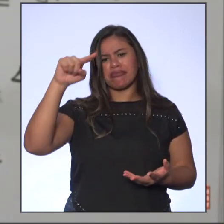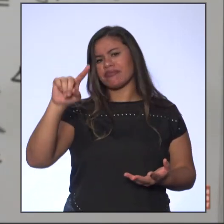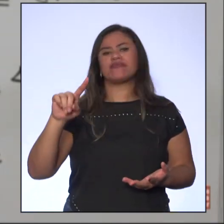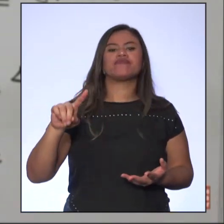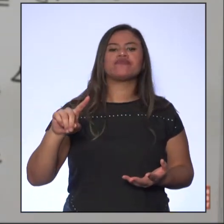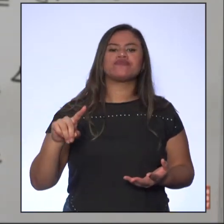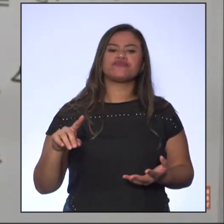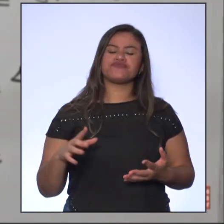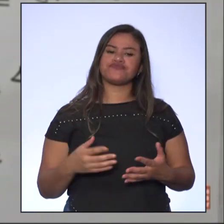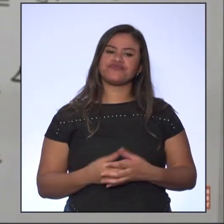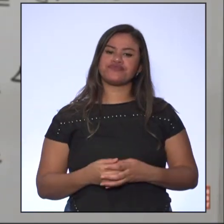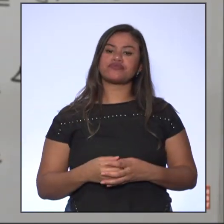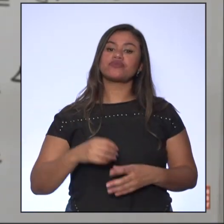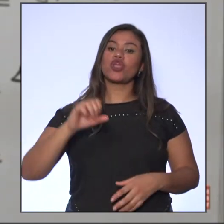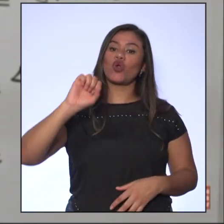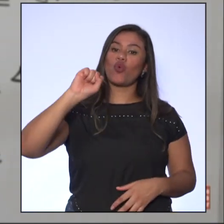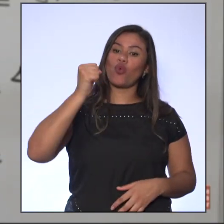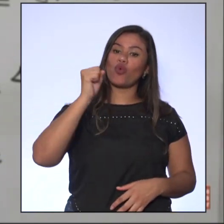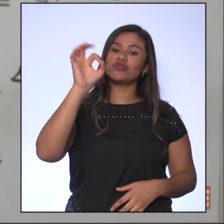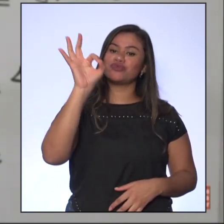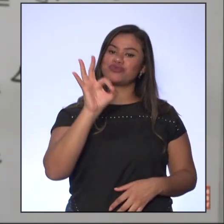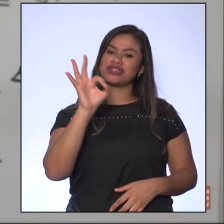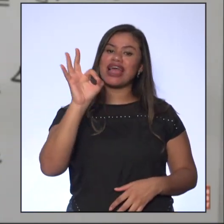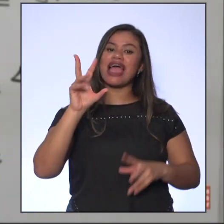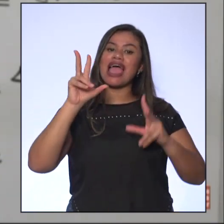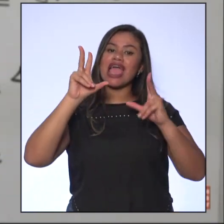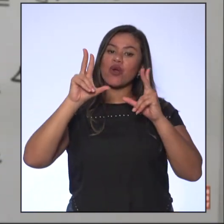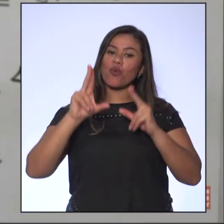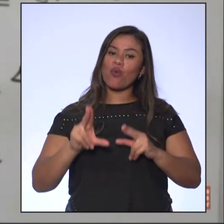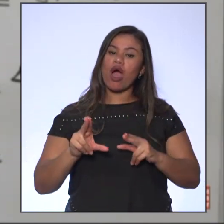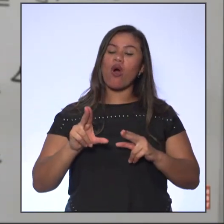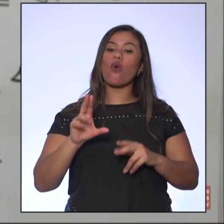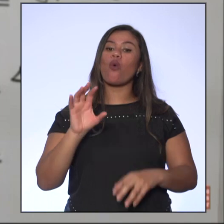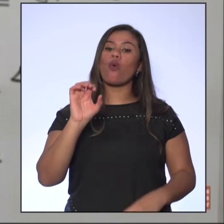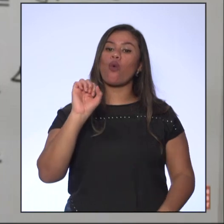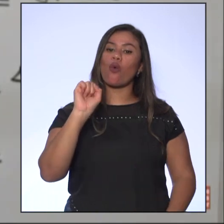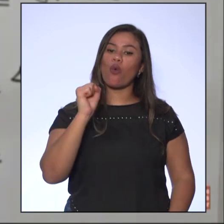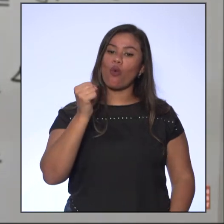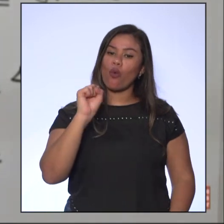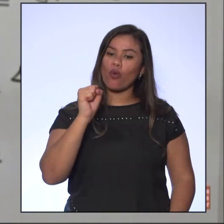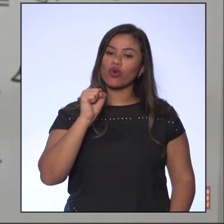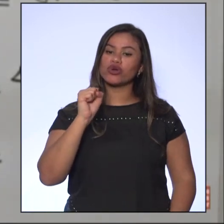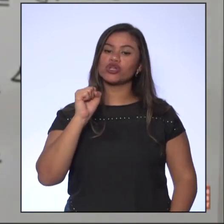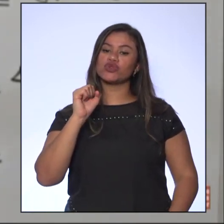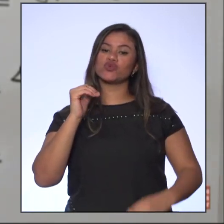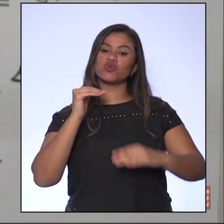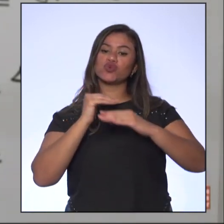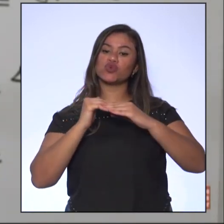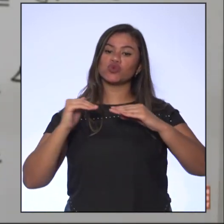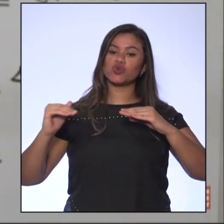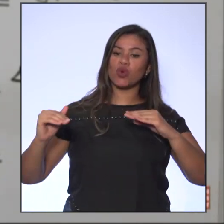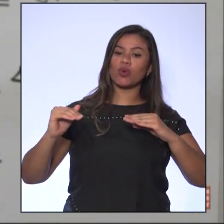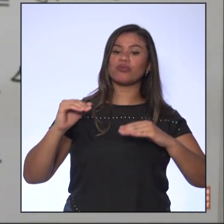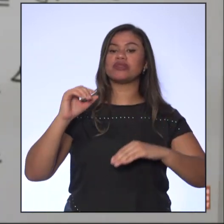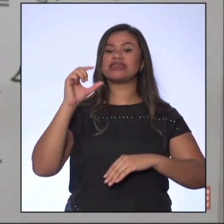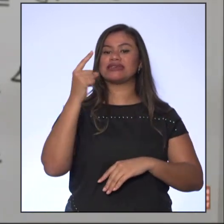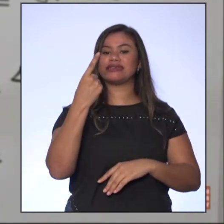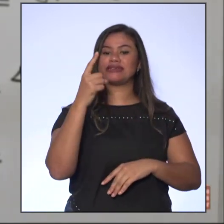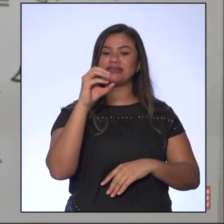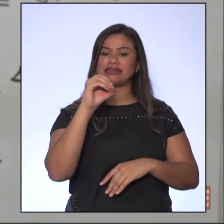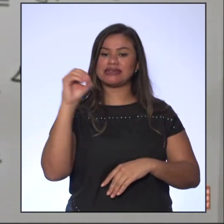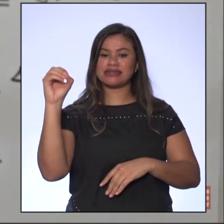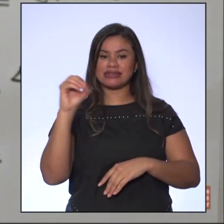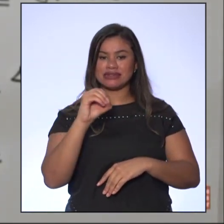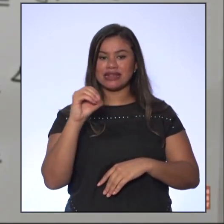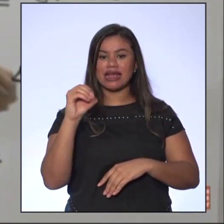sobre 100. Por que sobre 100? Porque esse símbolo aqui, ó, o porcento, ele quer dizer isso. É uma razão